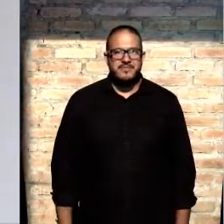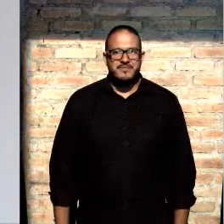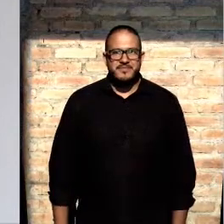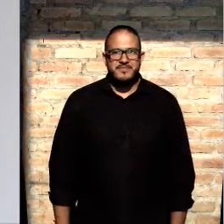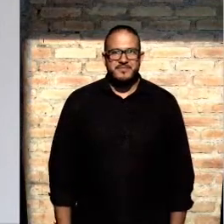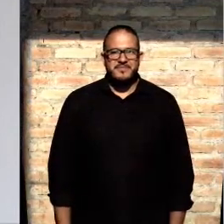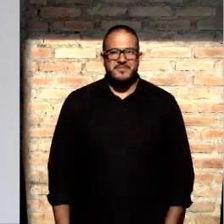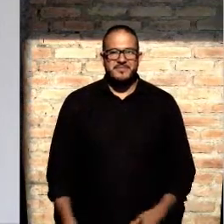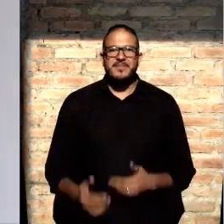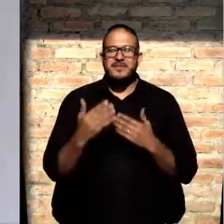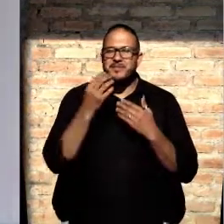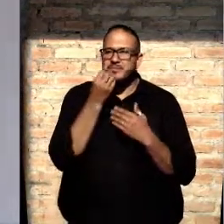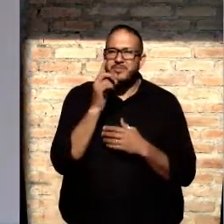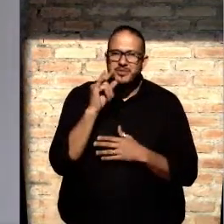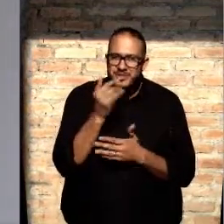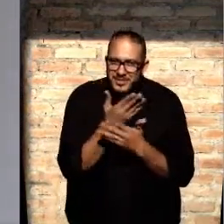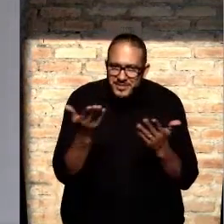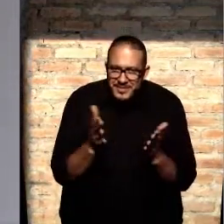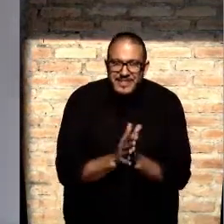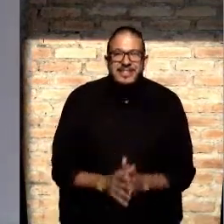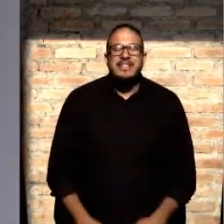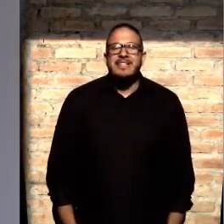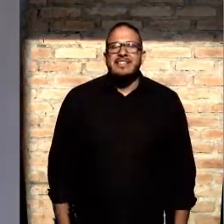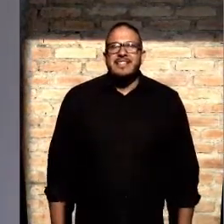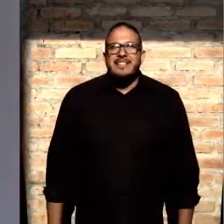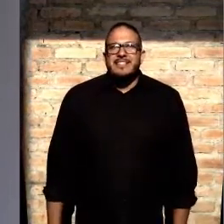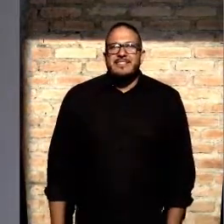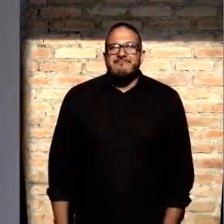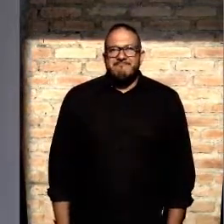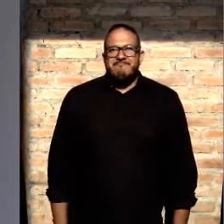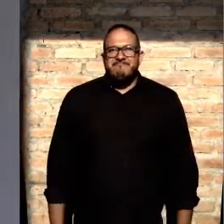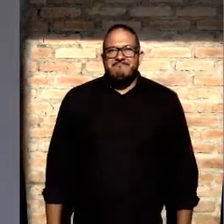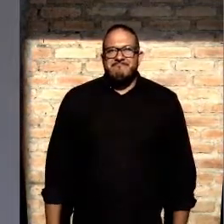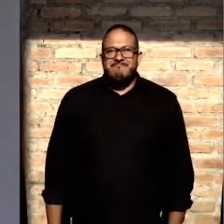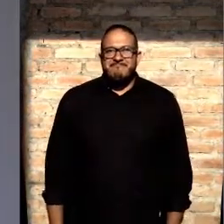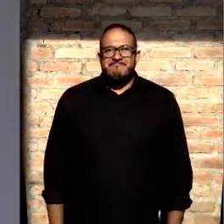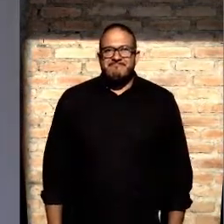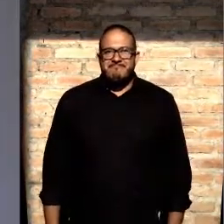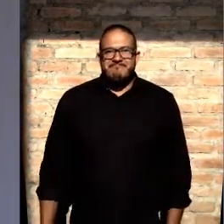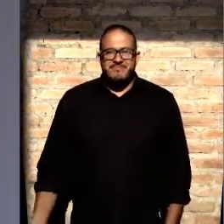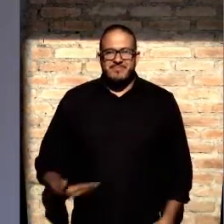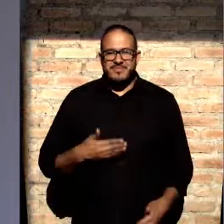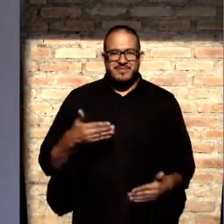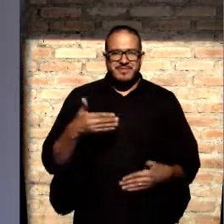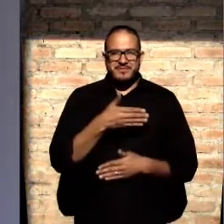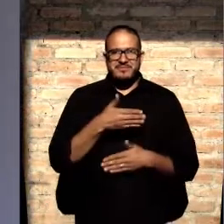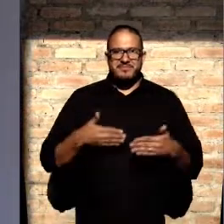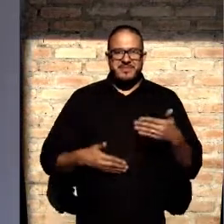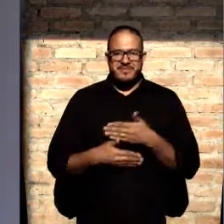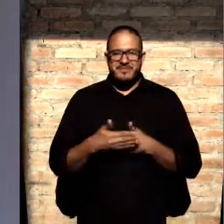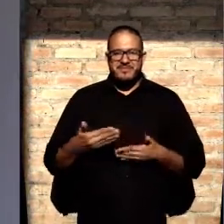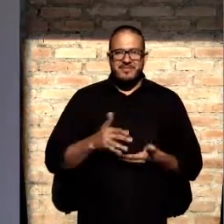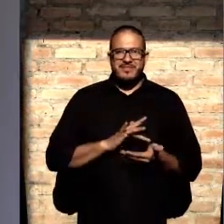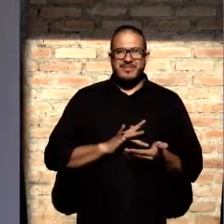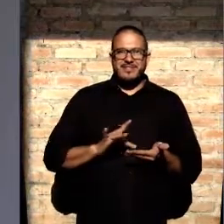dia ainda não sei acho que é bom trouxe aqui meu powerpoint analógico